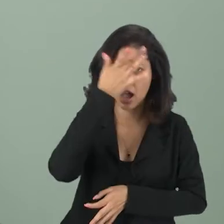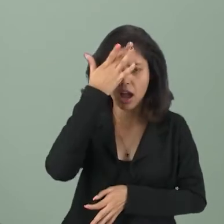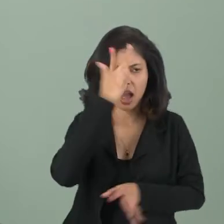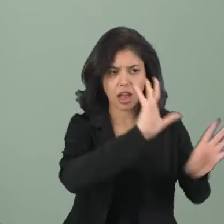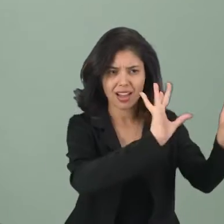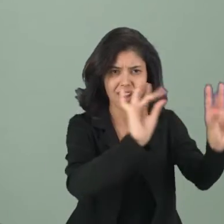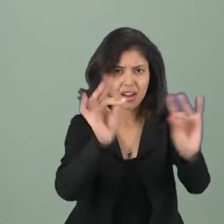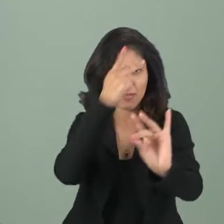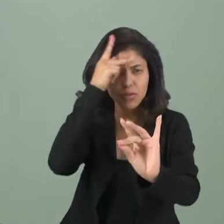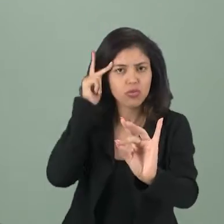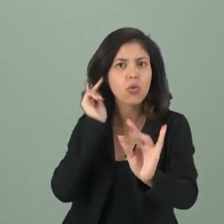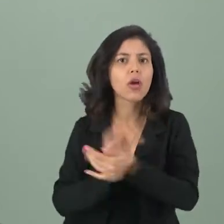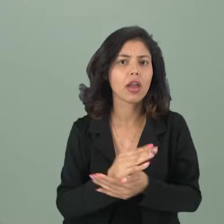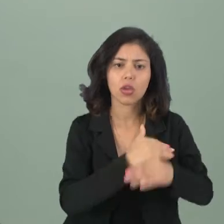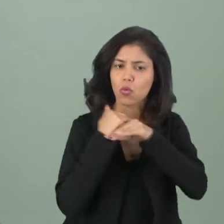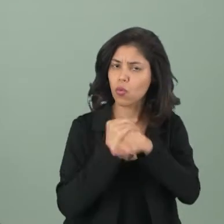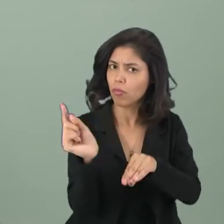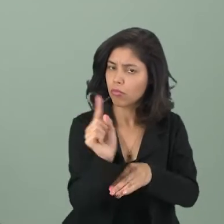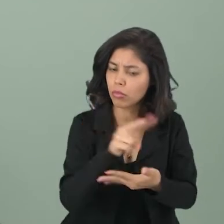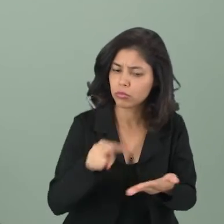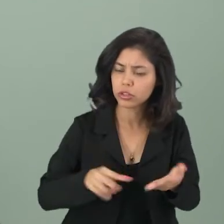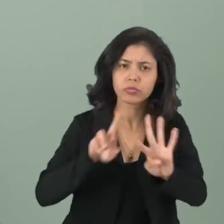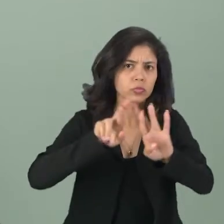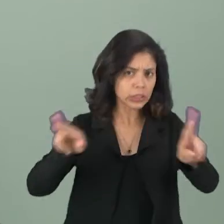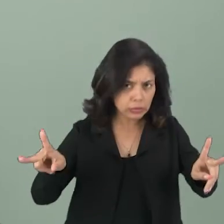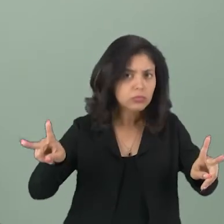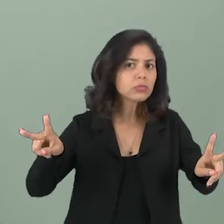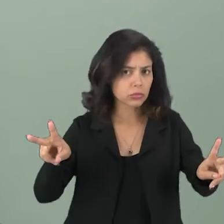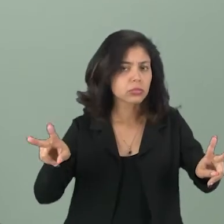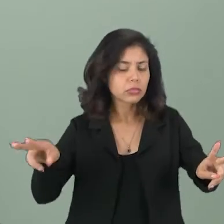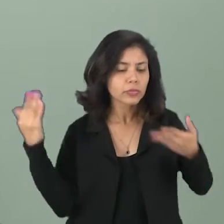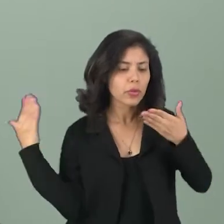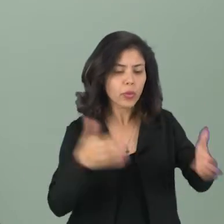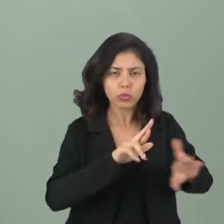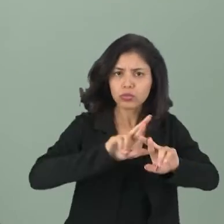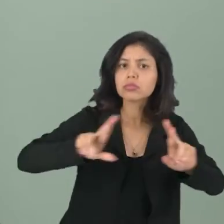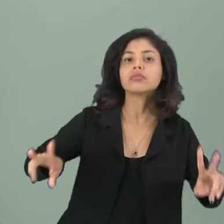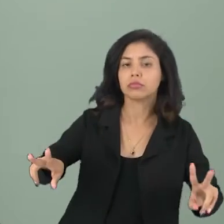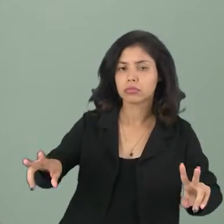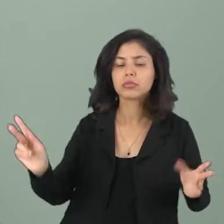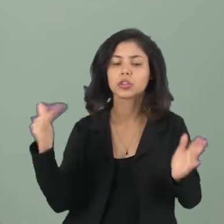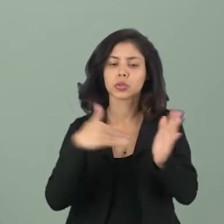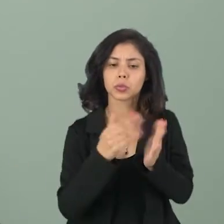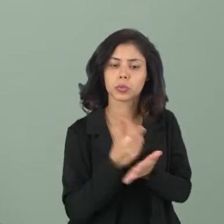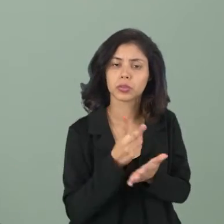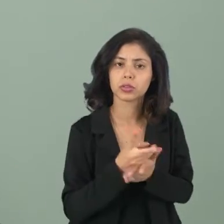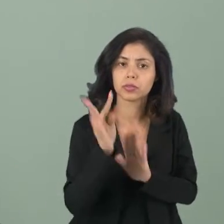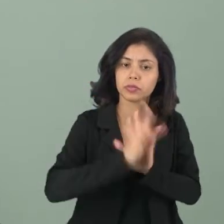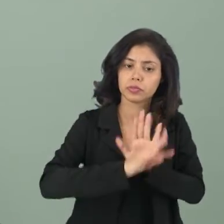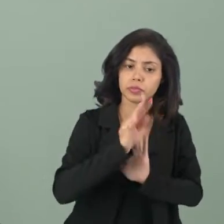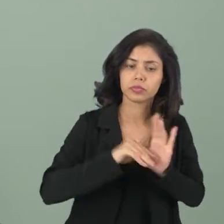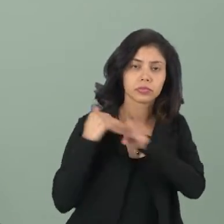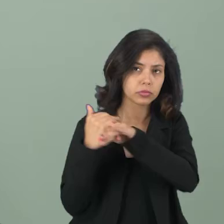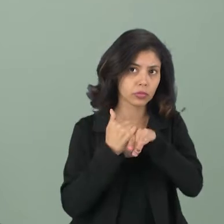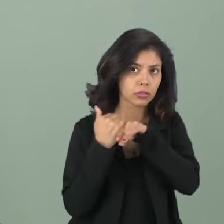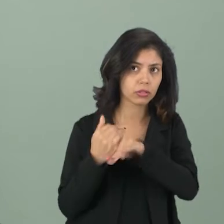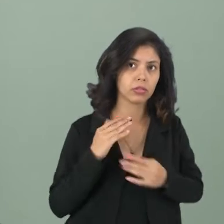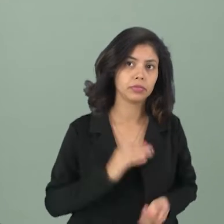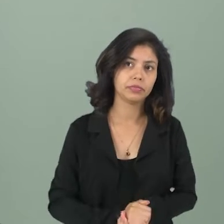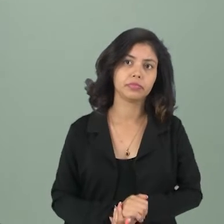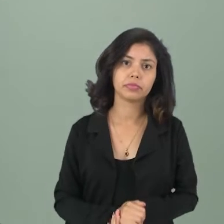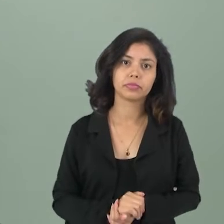todos os textos né ninguém lê textos iguais ou um objetivos iguais até mesmo as pessoas que leem textos iguais